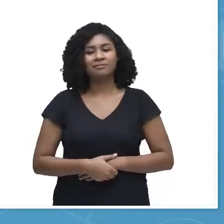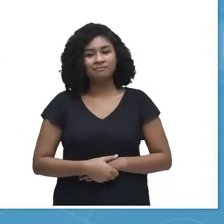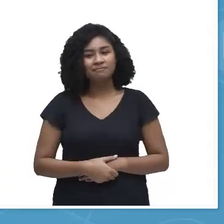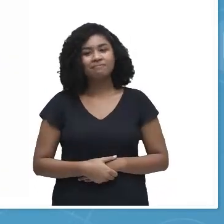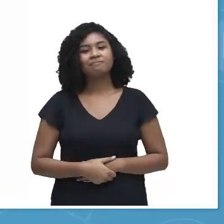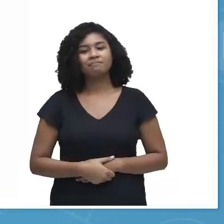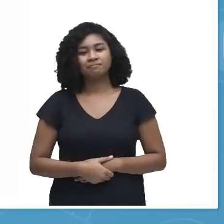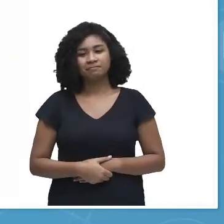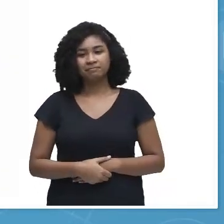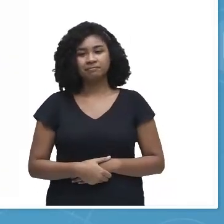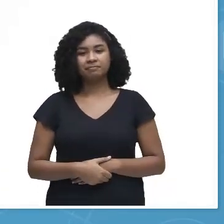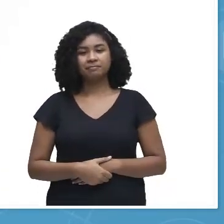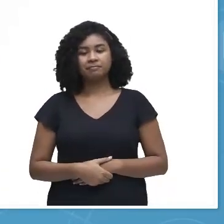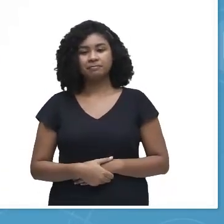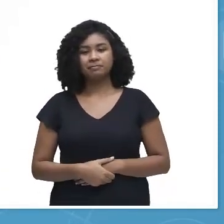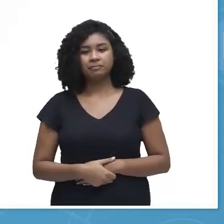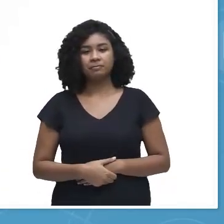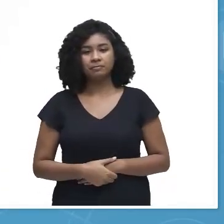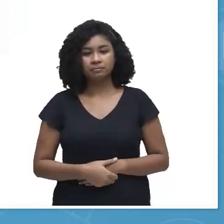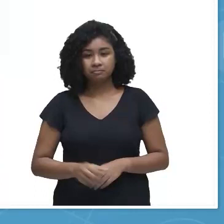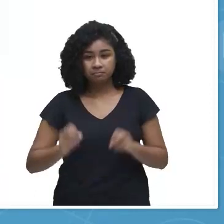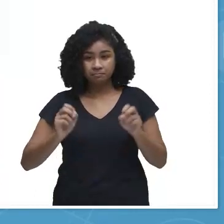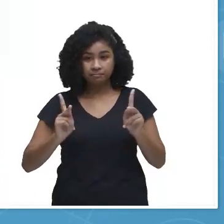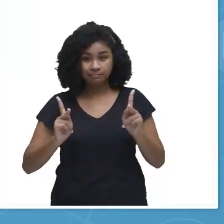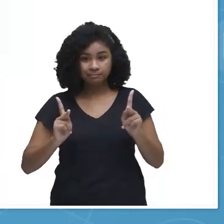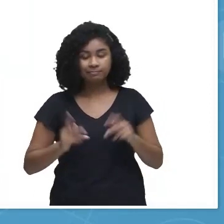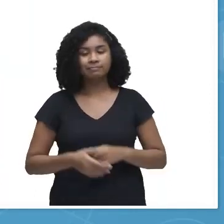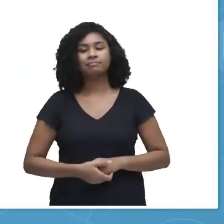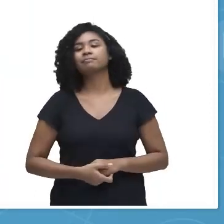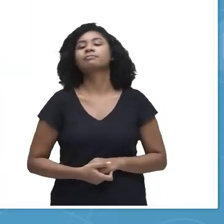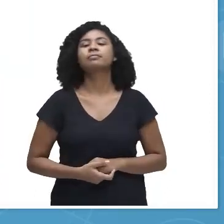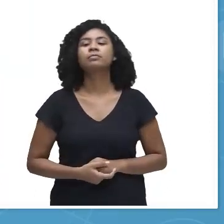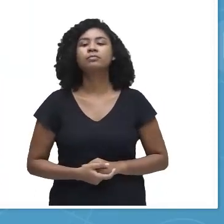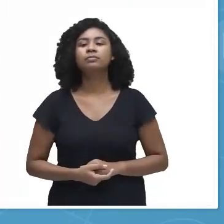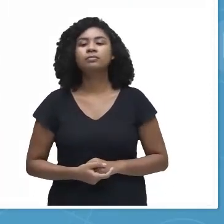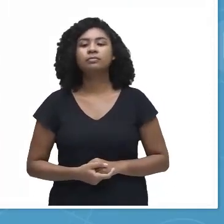passaram na sua história. Ok, gente? Para a próxima cartela, por favor.